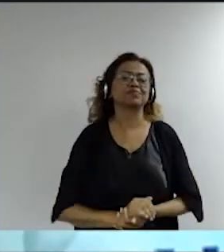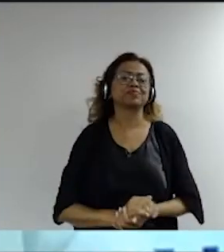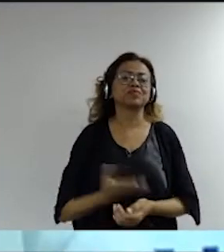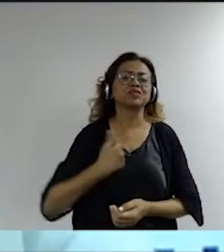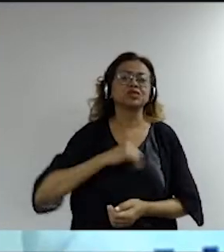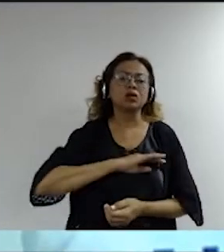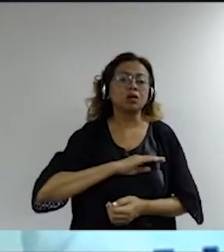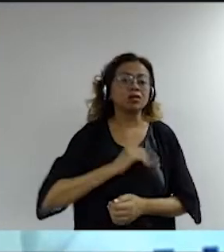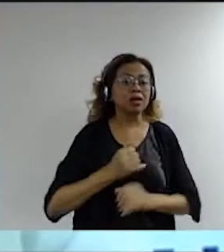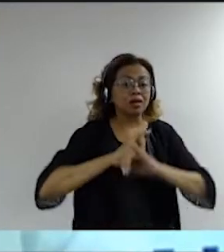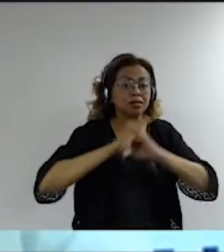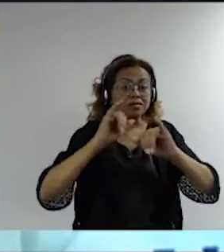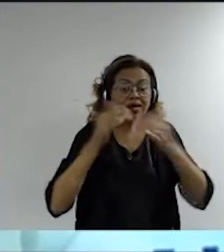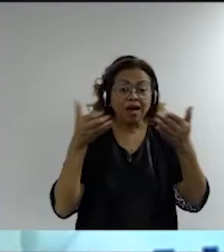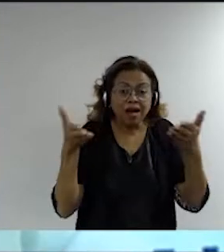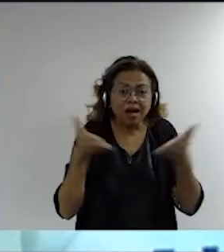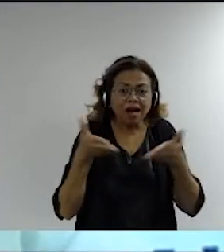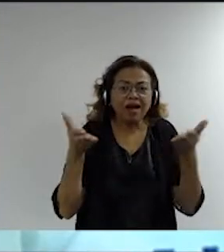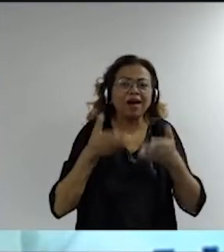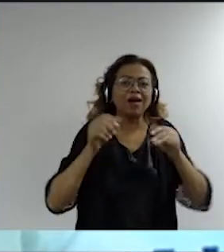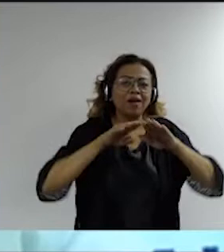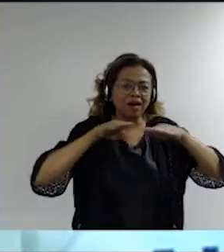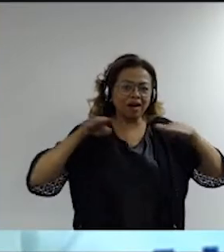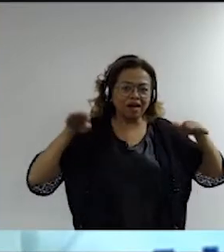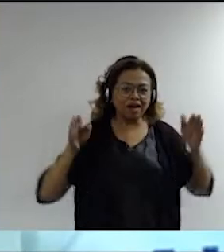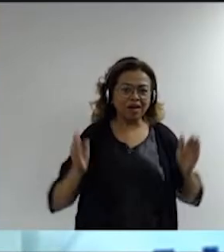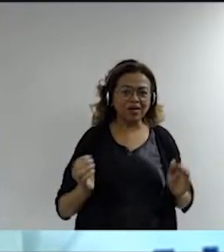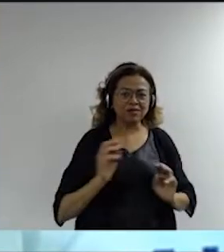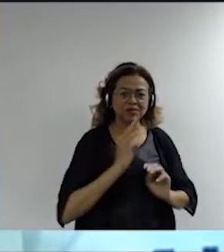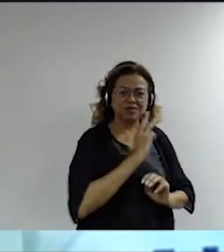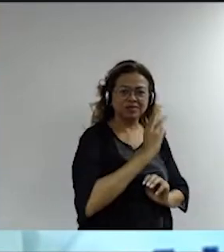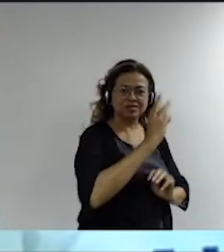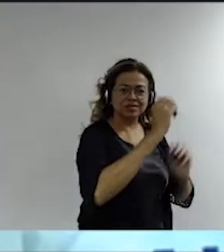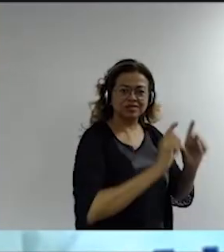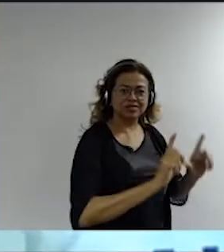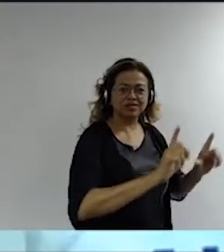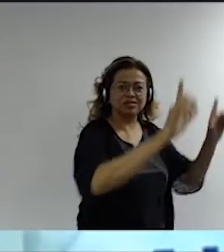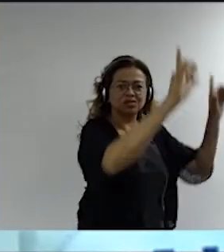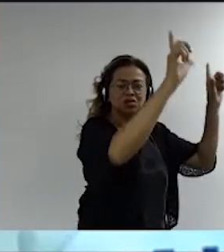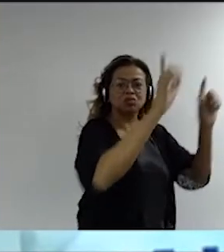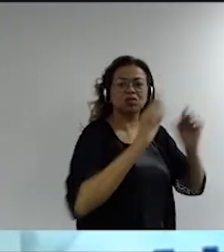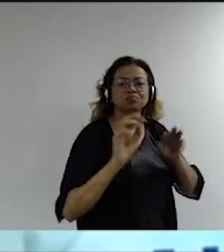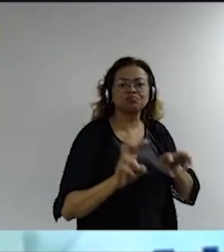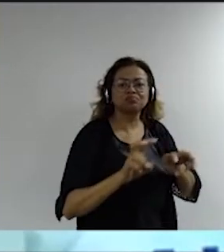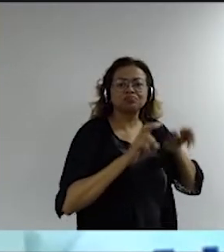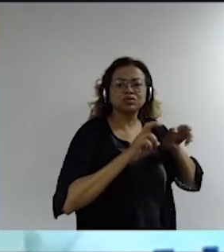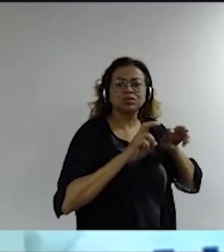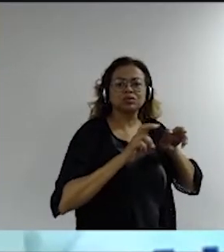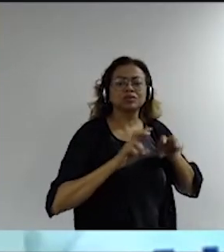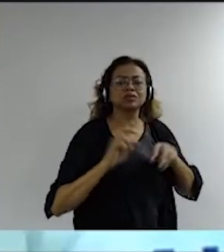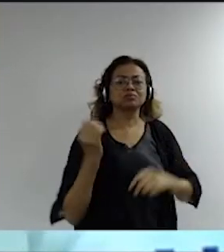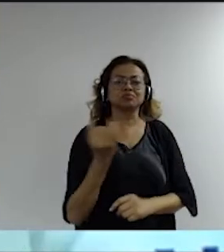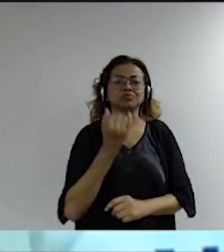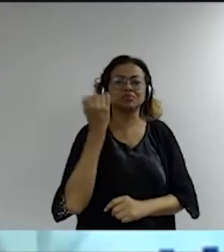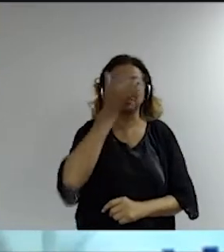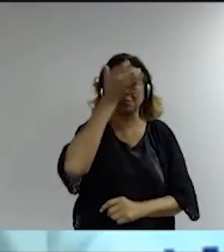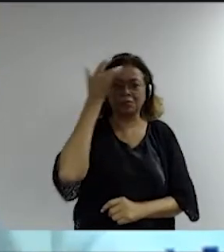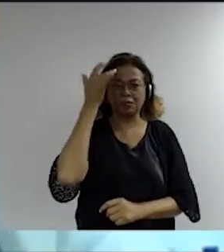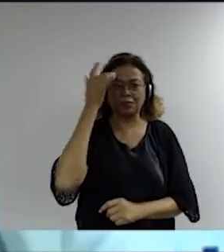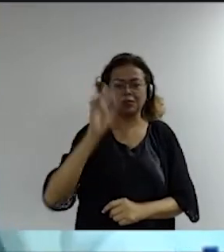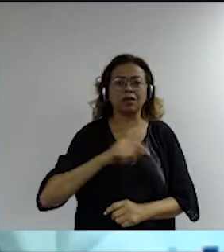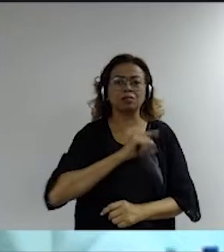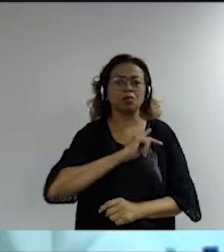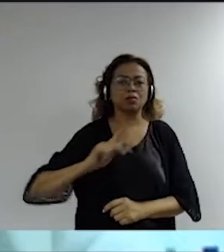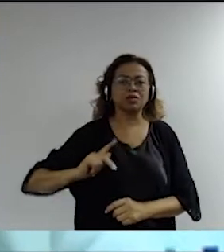Anunciamos a mesa virtual de encerramento deste evento, composta por suas excelências, o